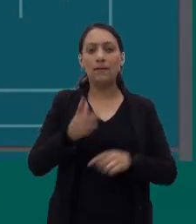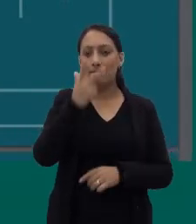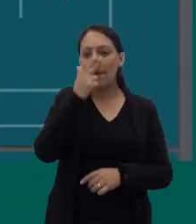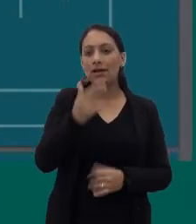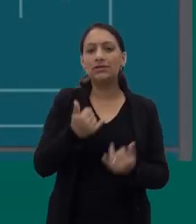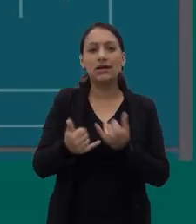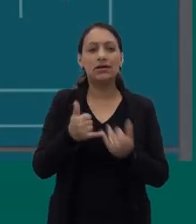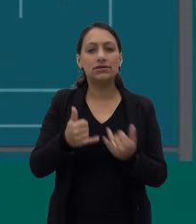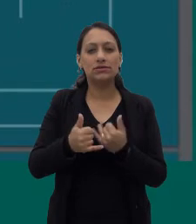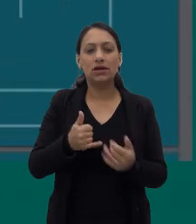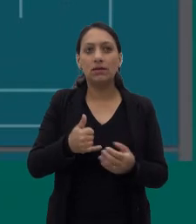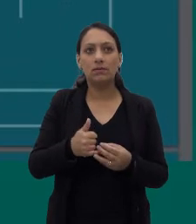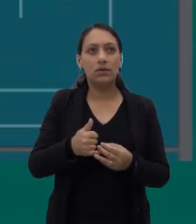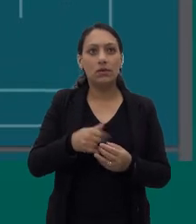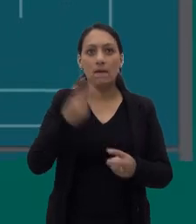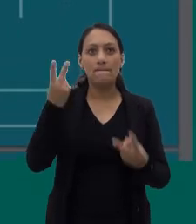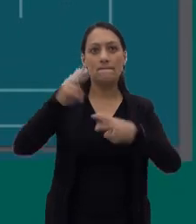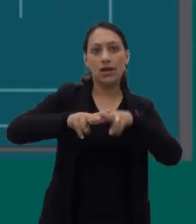anestesiado e preso.